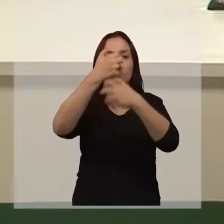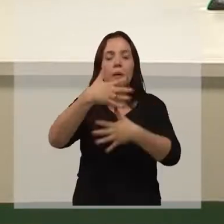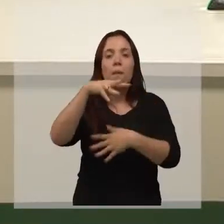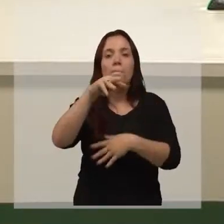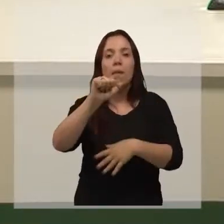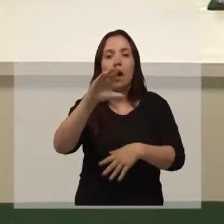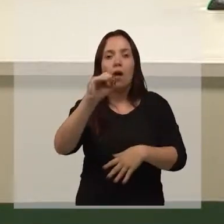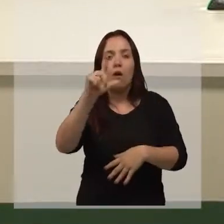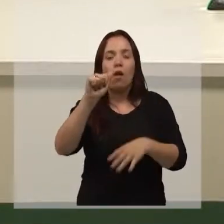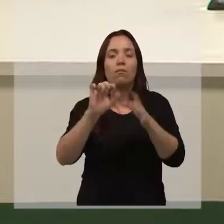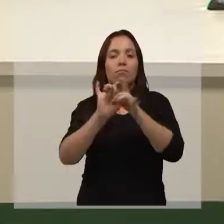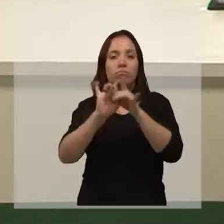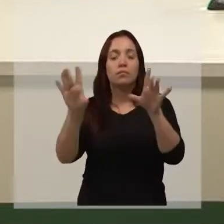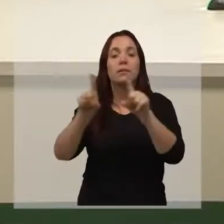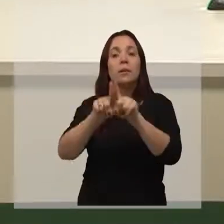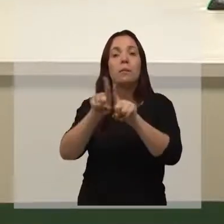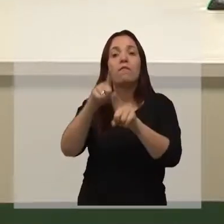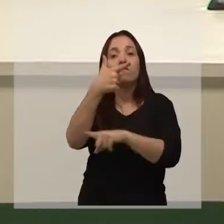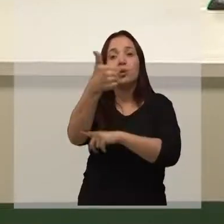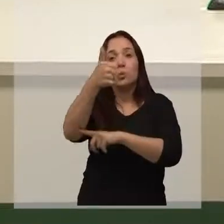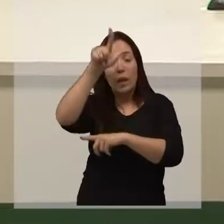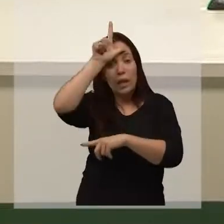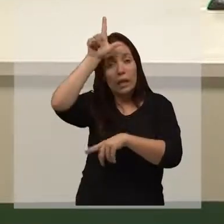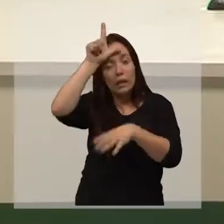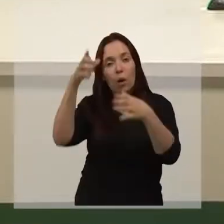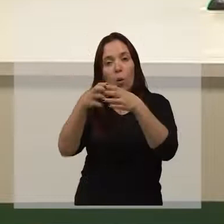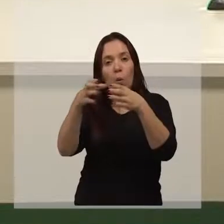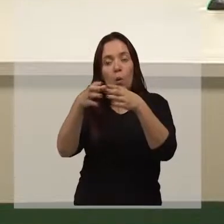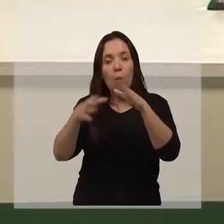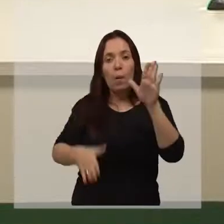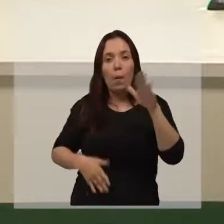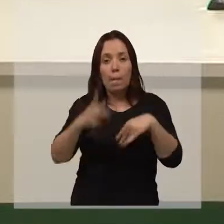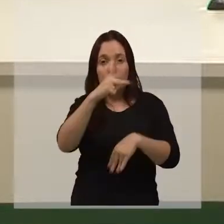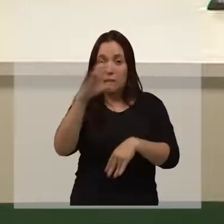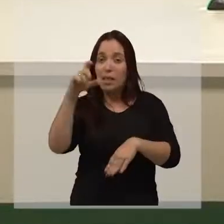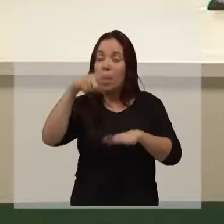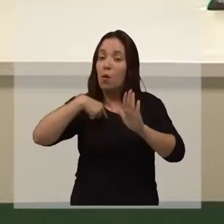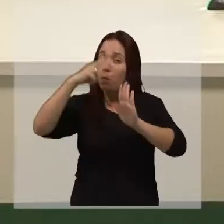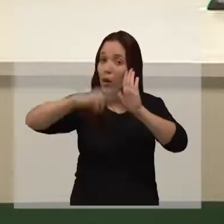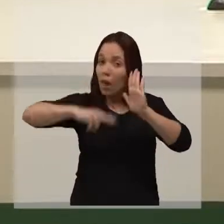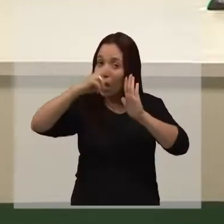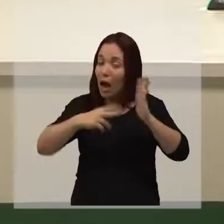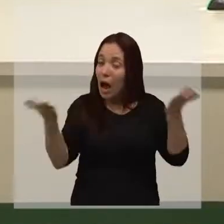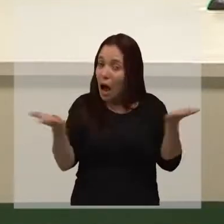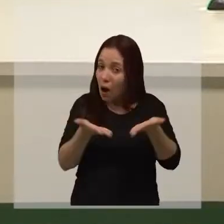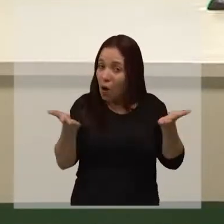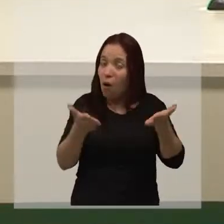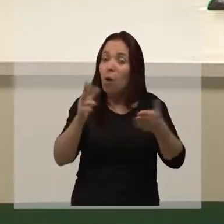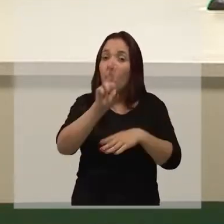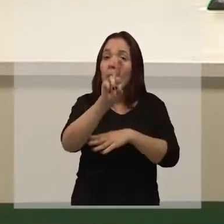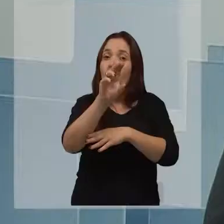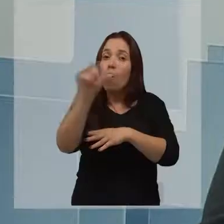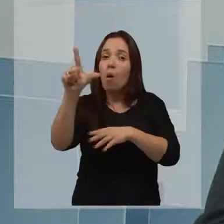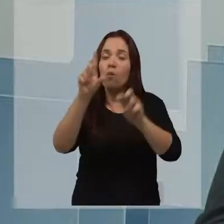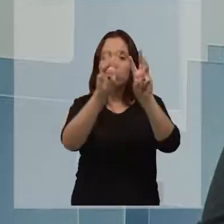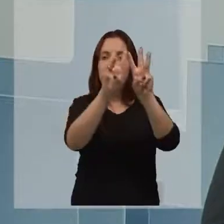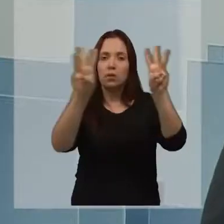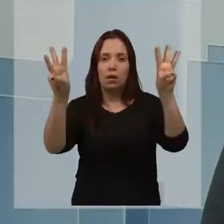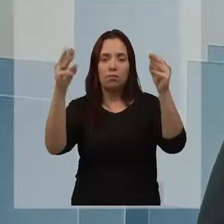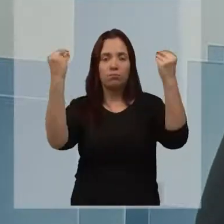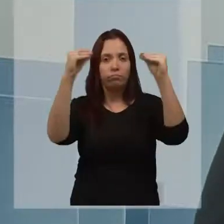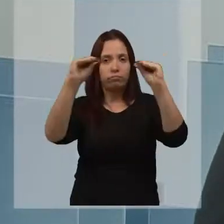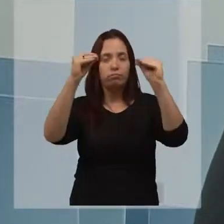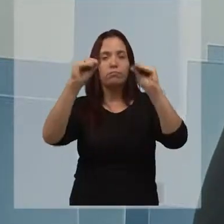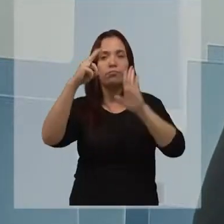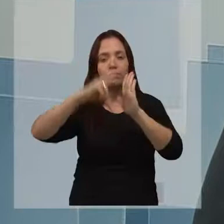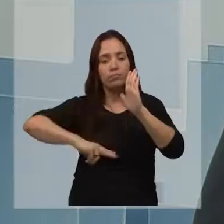líderes da facção criminosa PCC, essa matéria está no UOL, viu? Estou dando aqui para vocês como é nosso dever